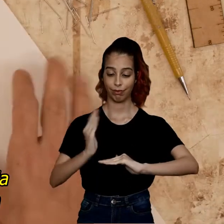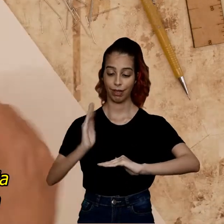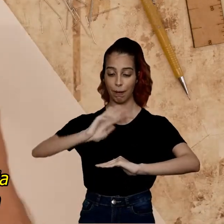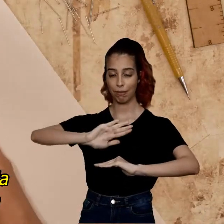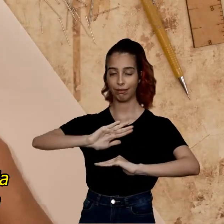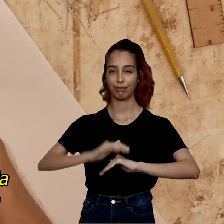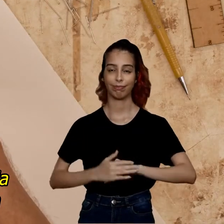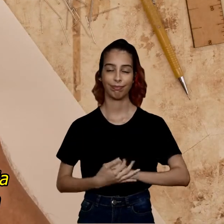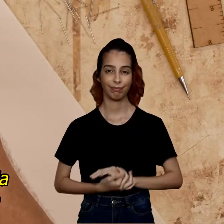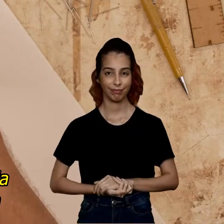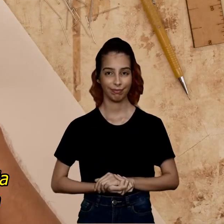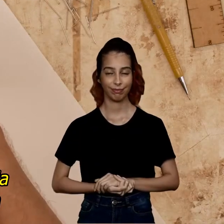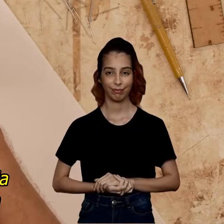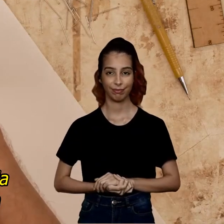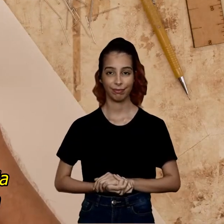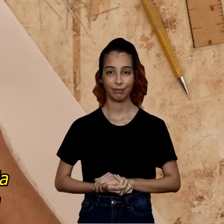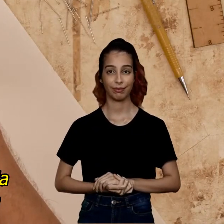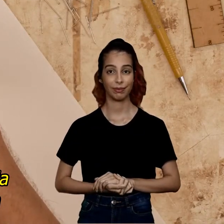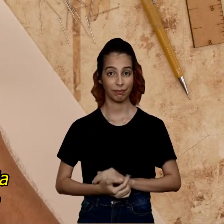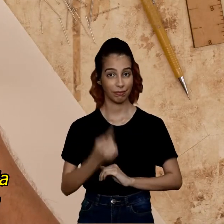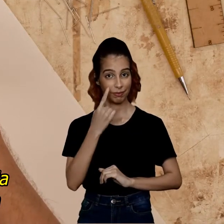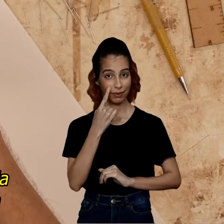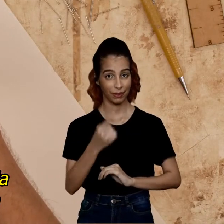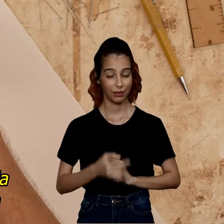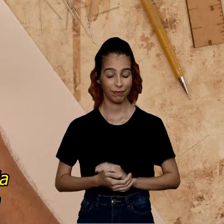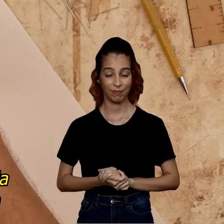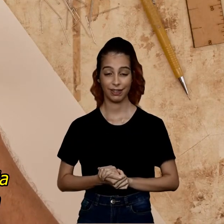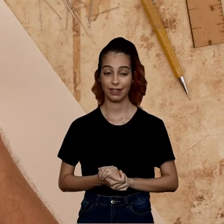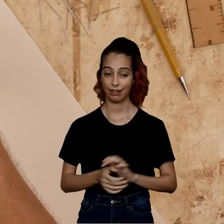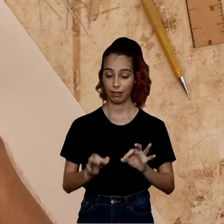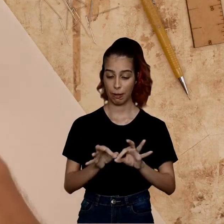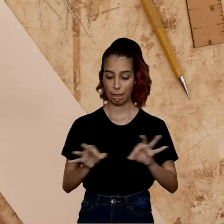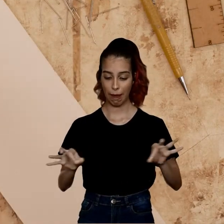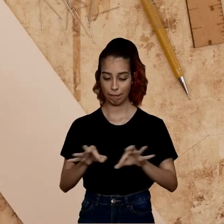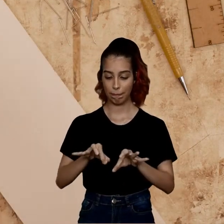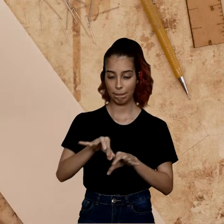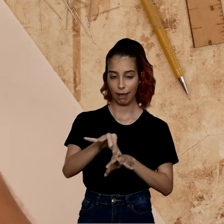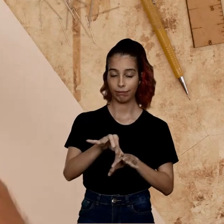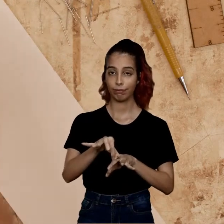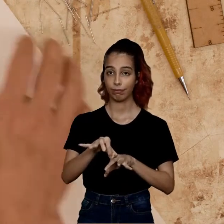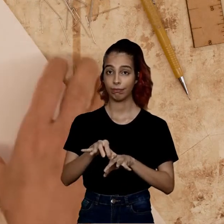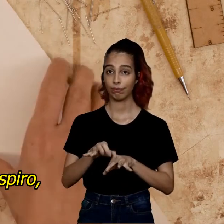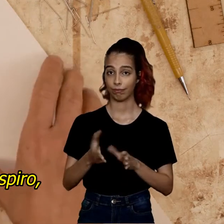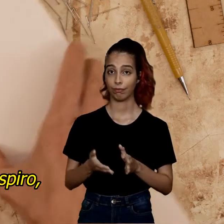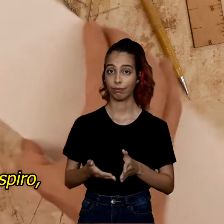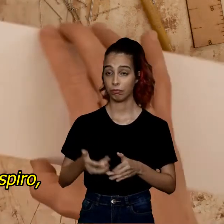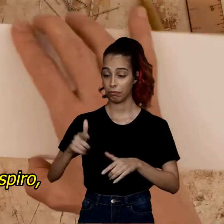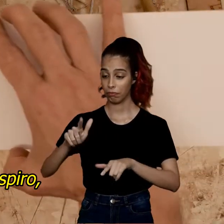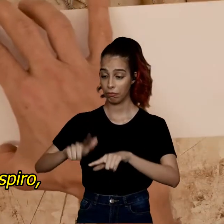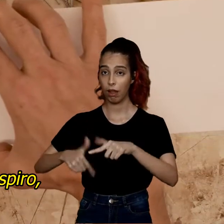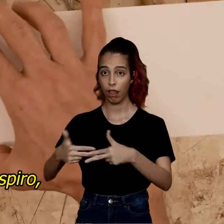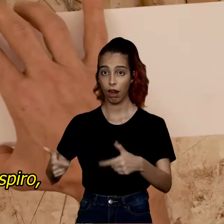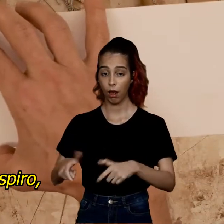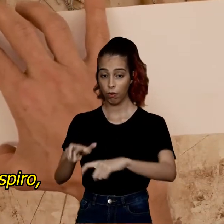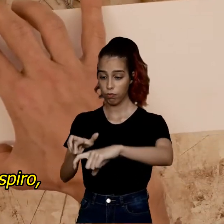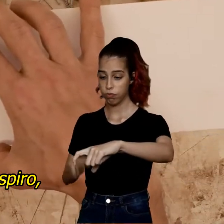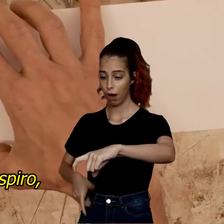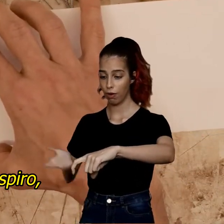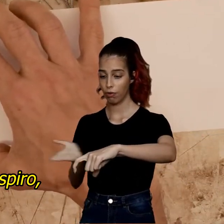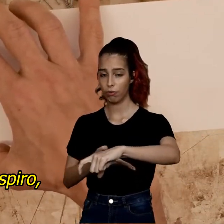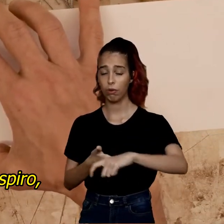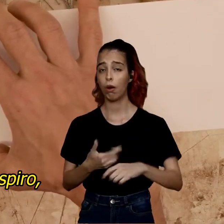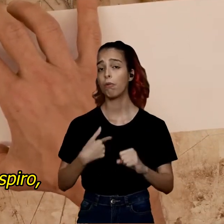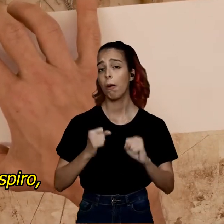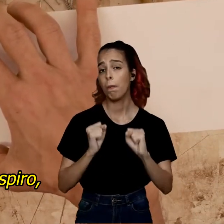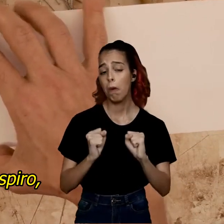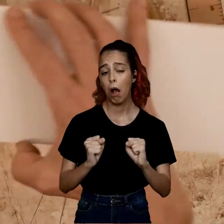Para isso eu vou tirar a medida dessa aresta para essa aresta e cortar uma peça. Para mim, não me incomoda que ela fique um